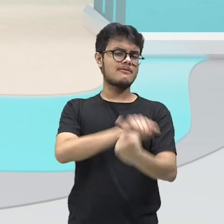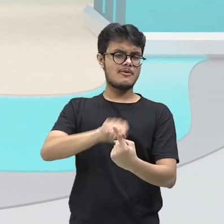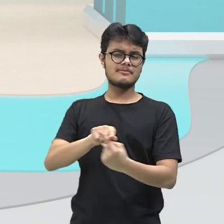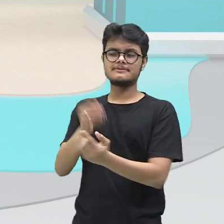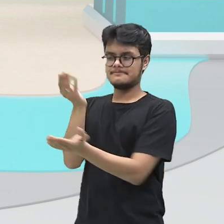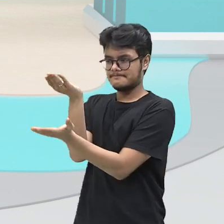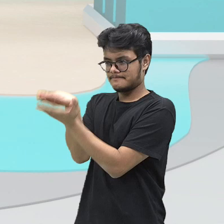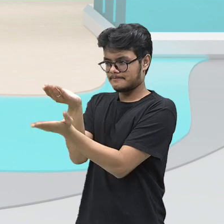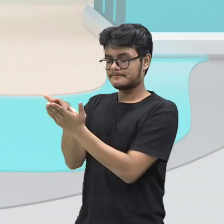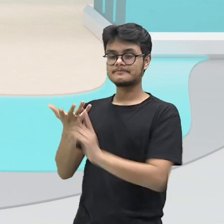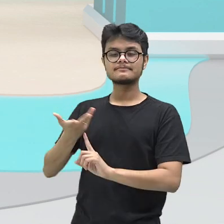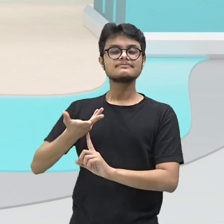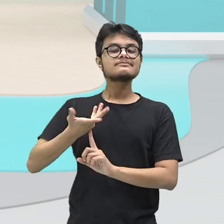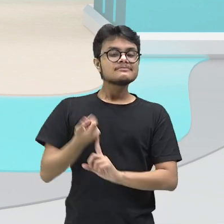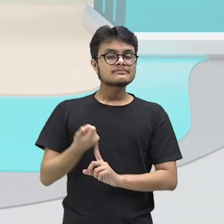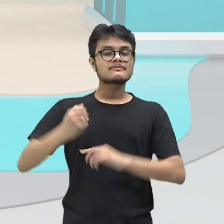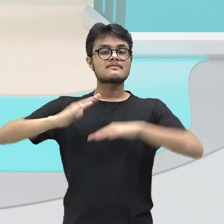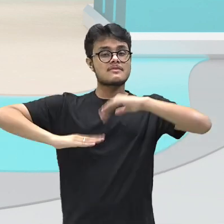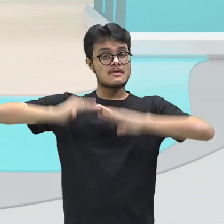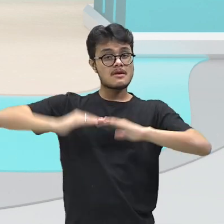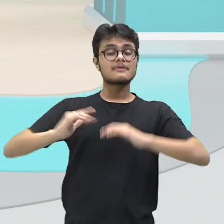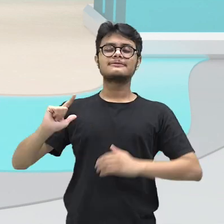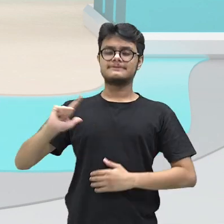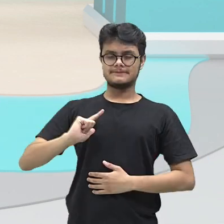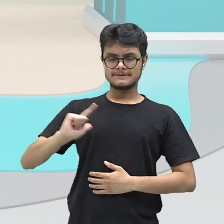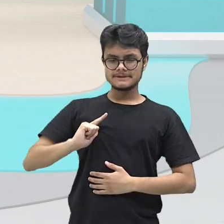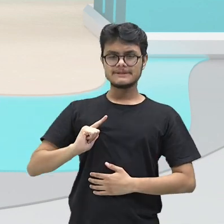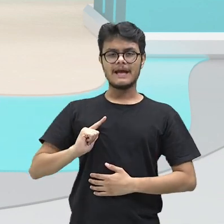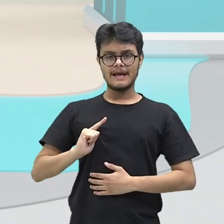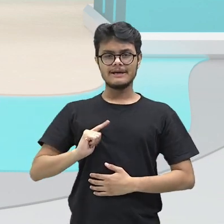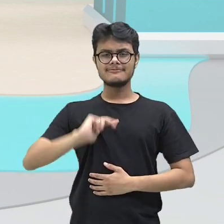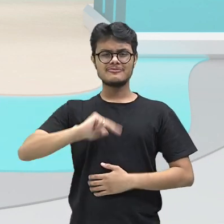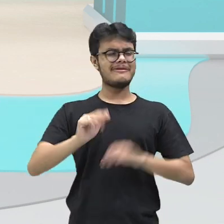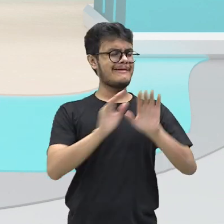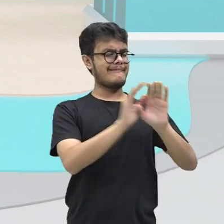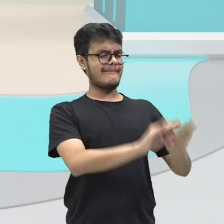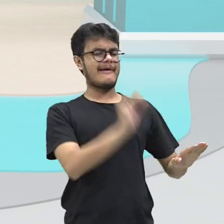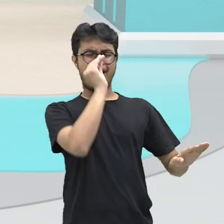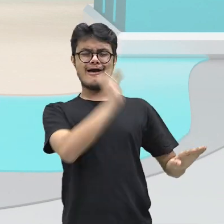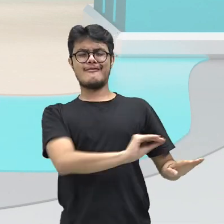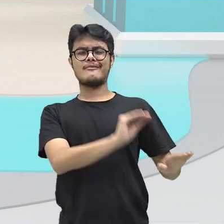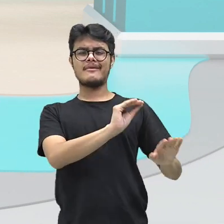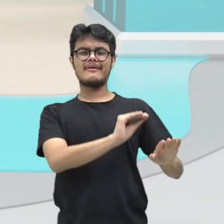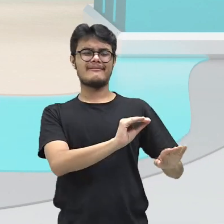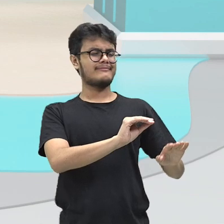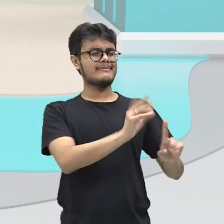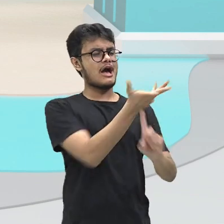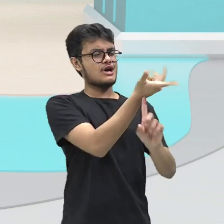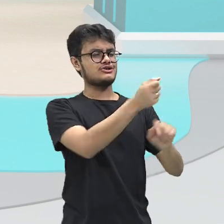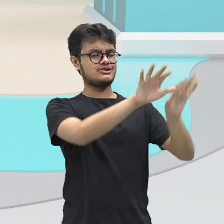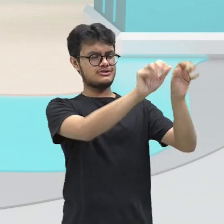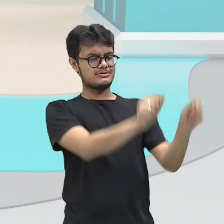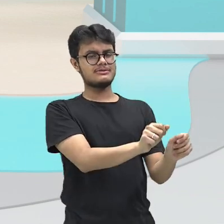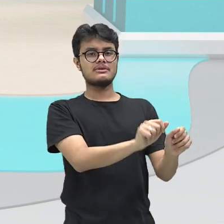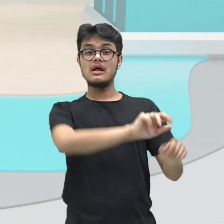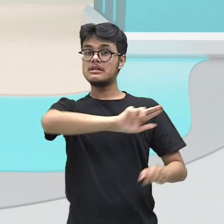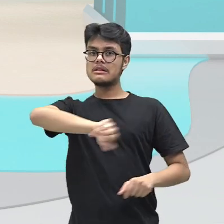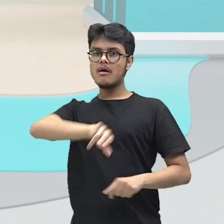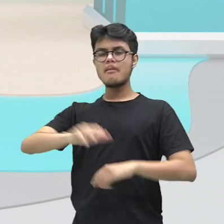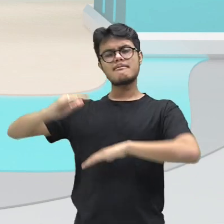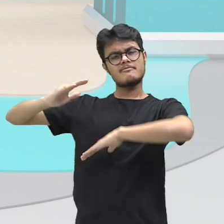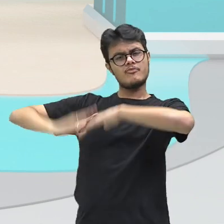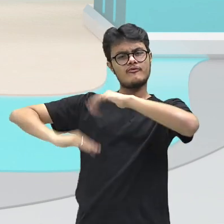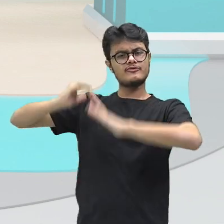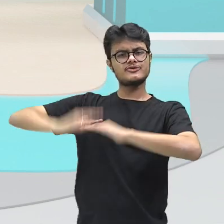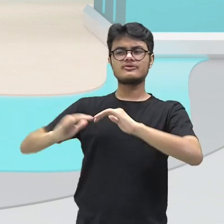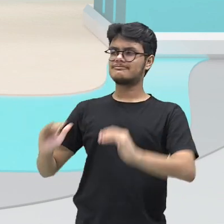trouxe, né, esse profissionalismo, ela tirou ali o artista do caráter de artesão para um teor mais